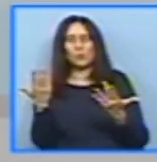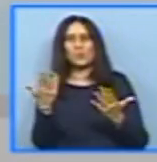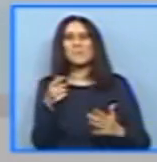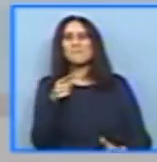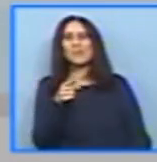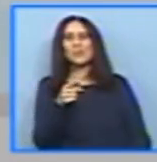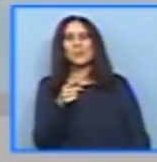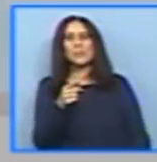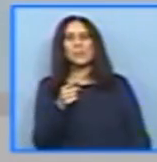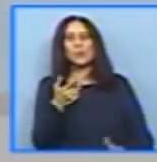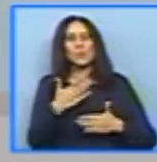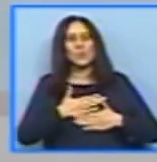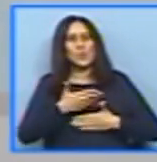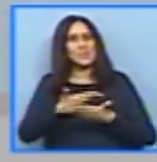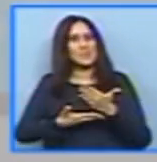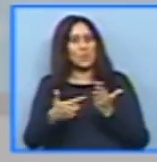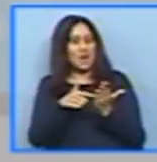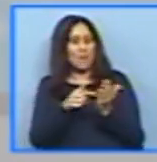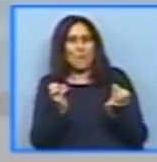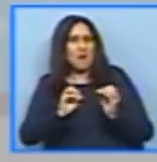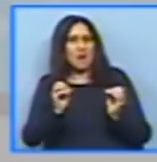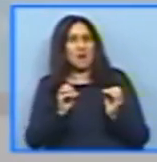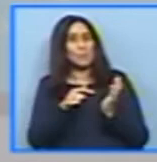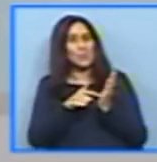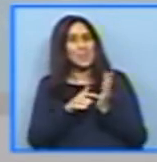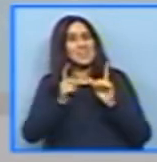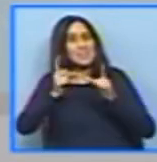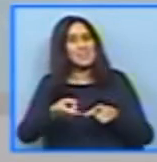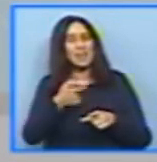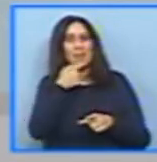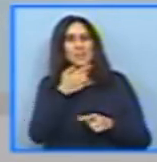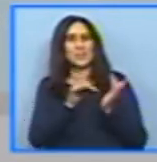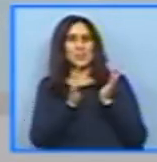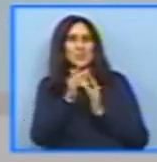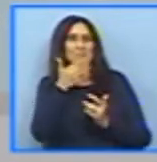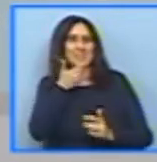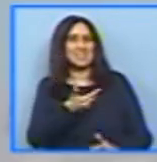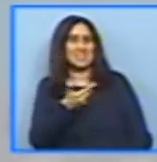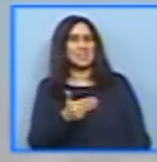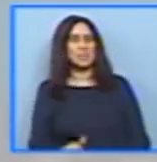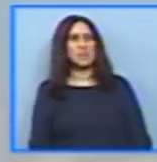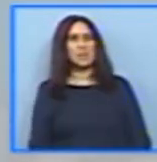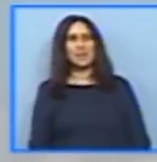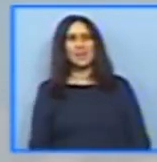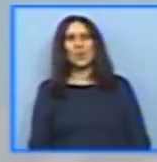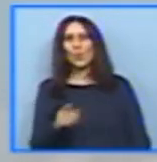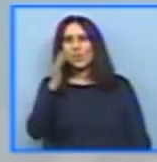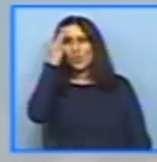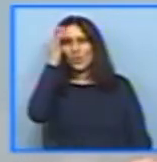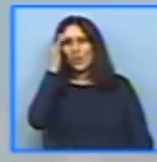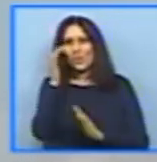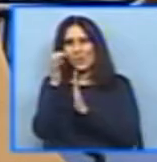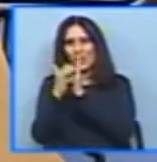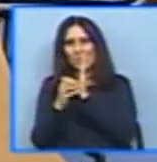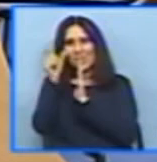esta dimensão de doação. Porquê? Porque essa é traduzida a partir da experiência de Jesus. O teólogo concorda com o biblista? Sem me querer